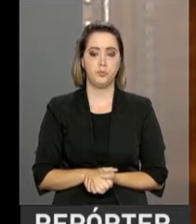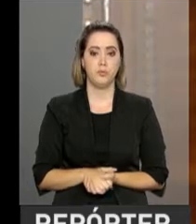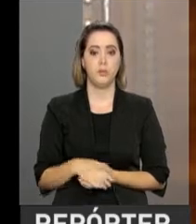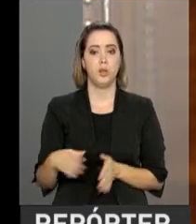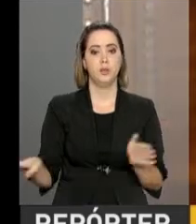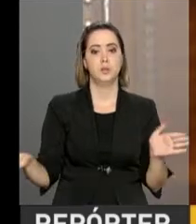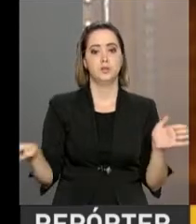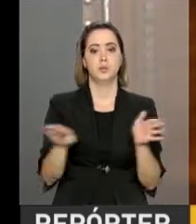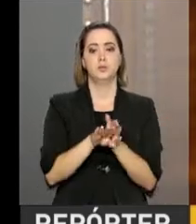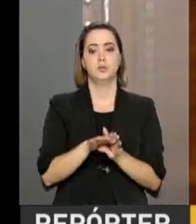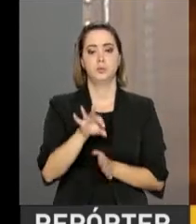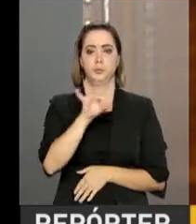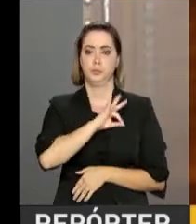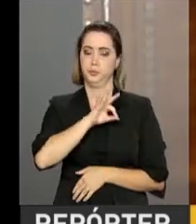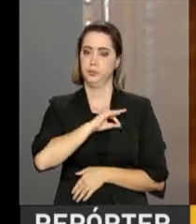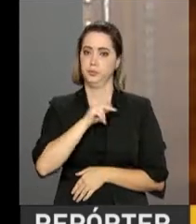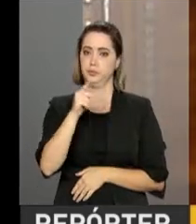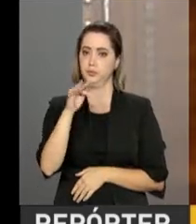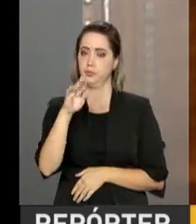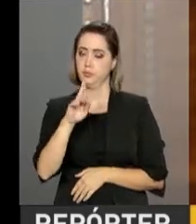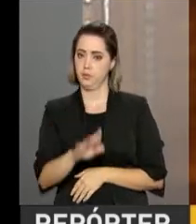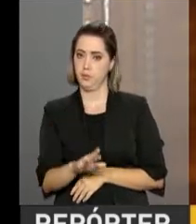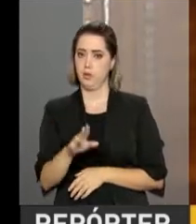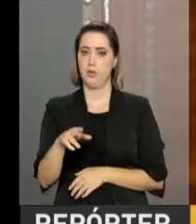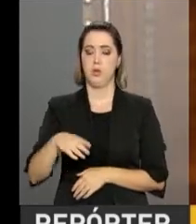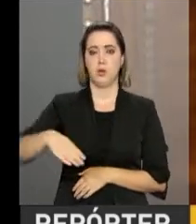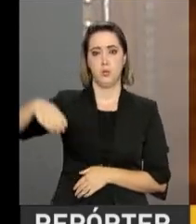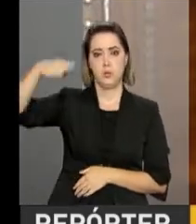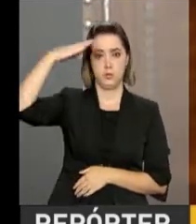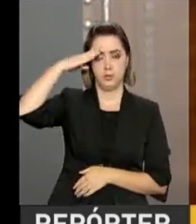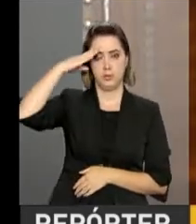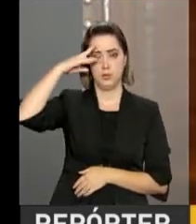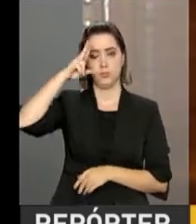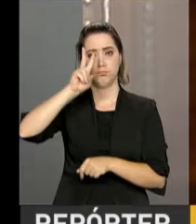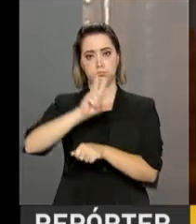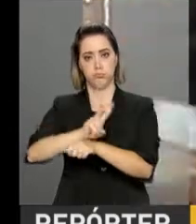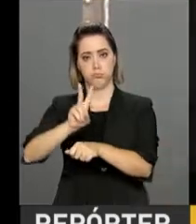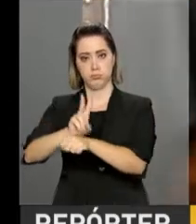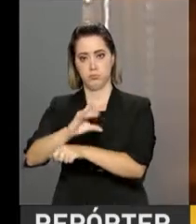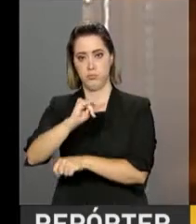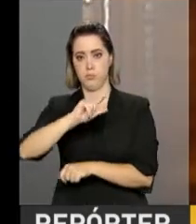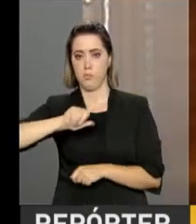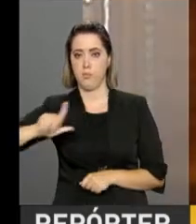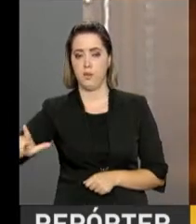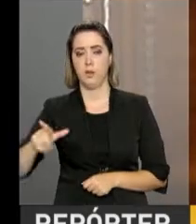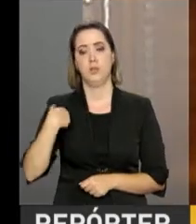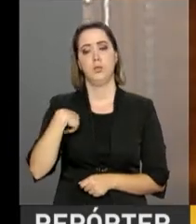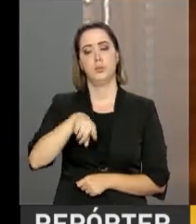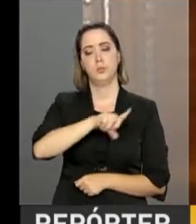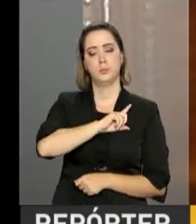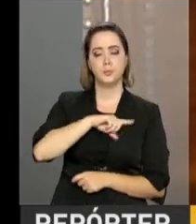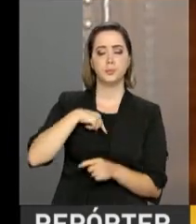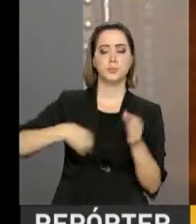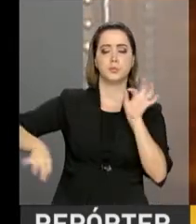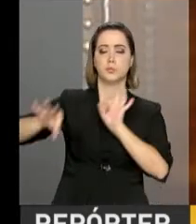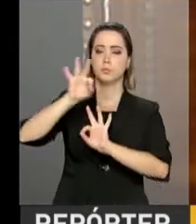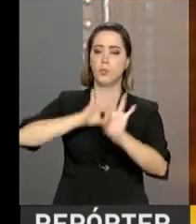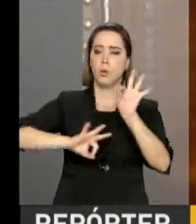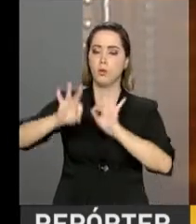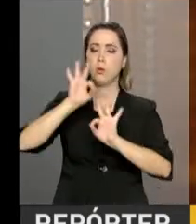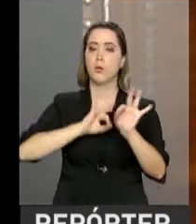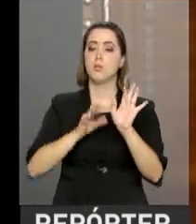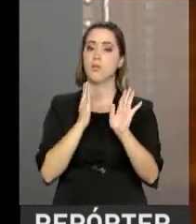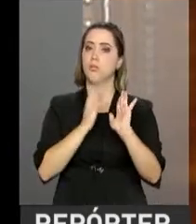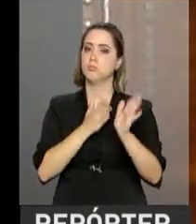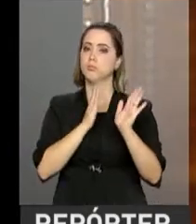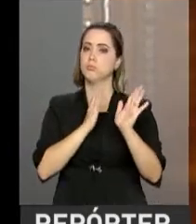visão do governo federal e do exército e da defesa civil nós tivemos a reorganização da silas